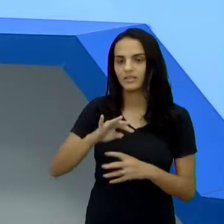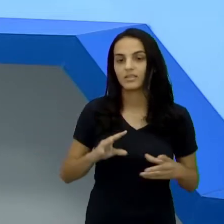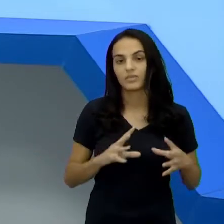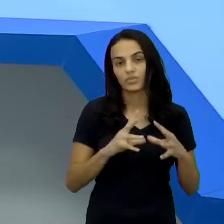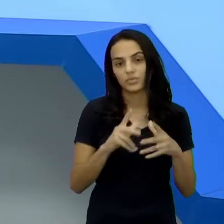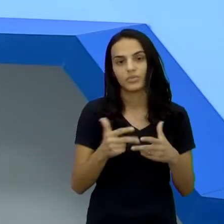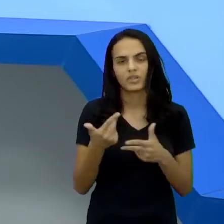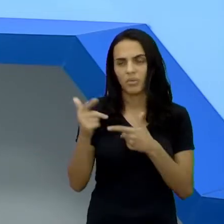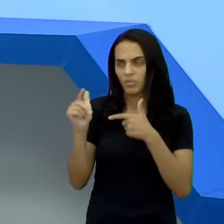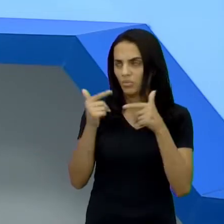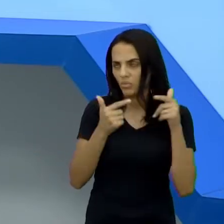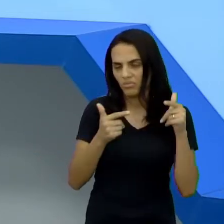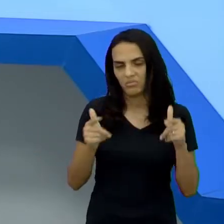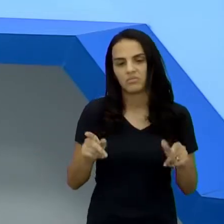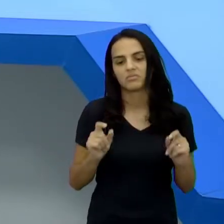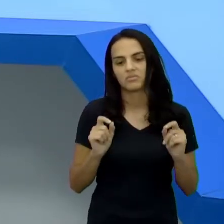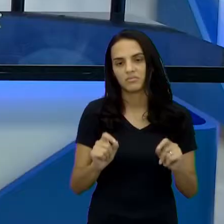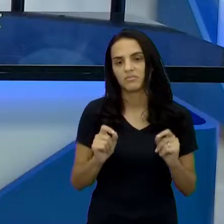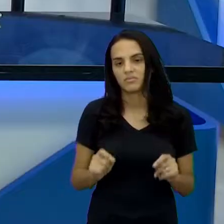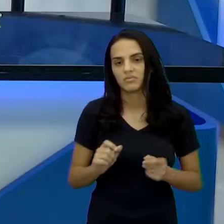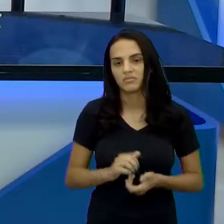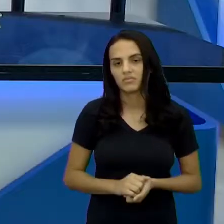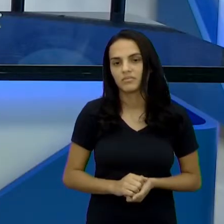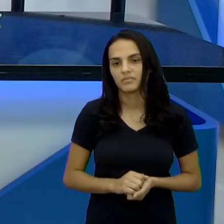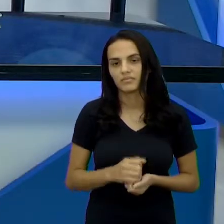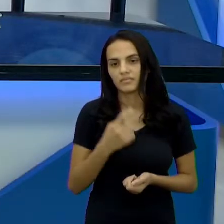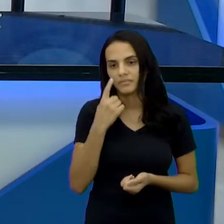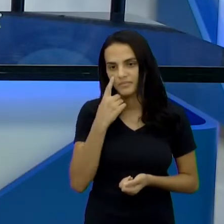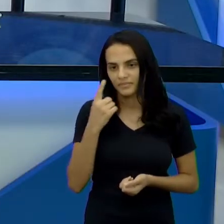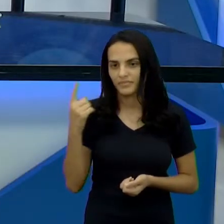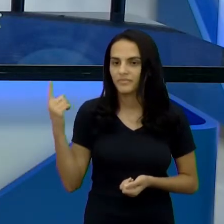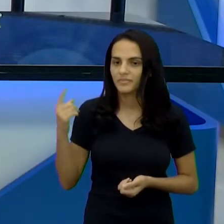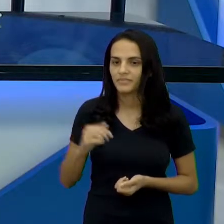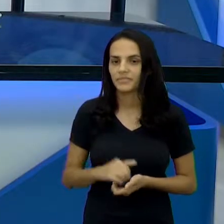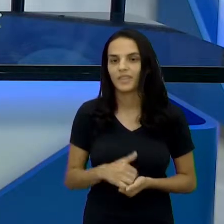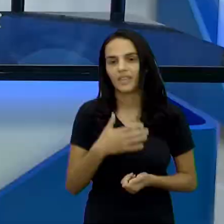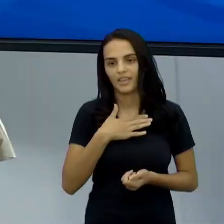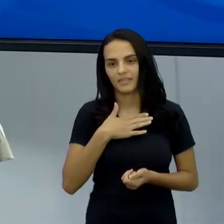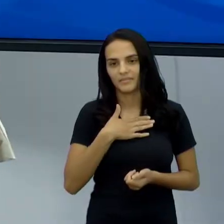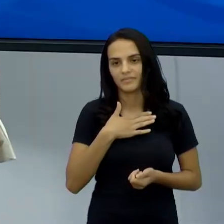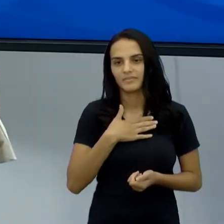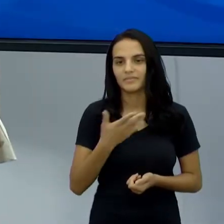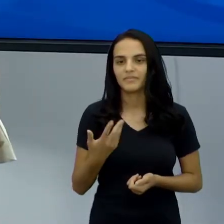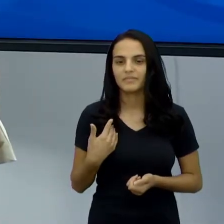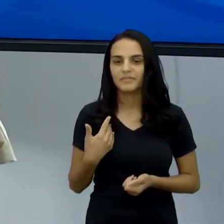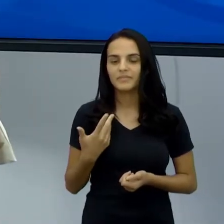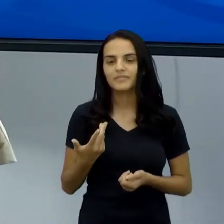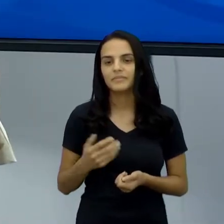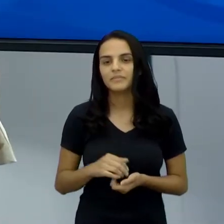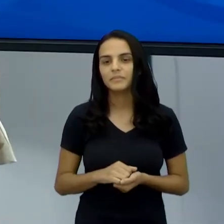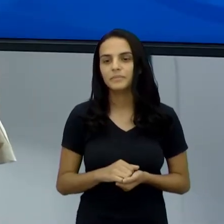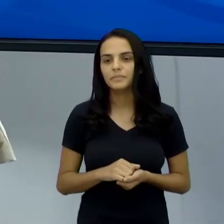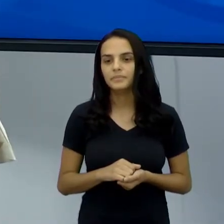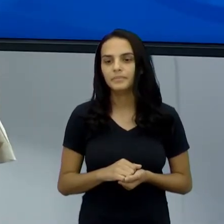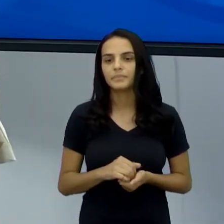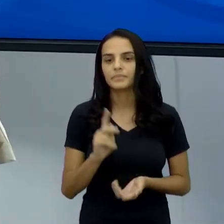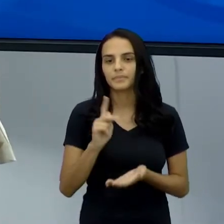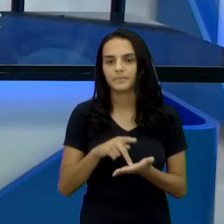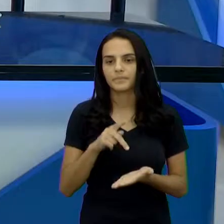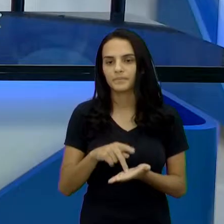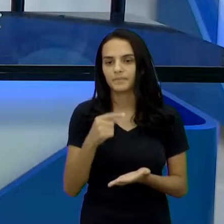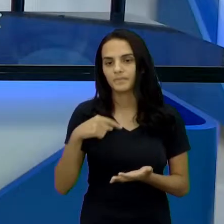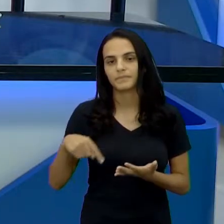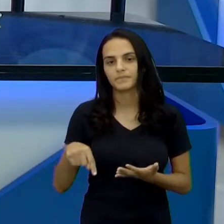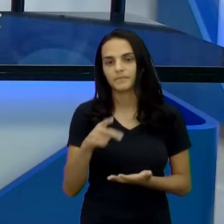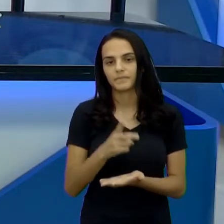enfim, muitas outras coisas, que é Juliana Vilas Boas Carpe. Mas não falo do universo não, que eu tenho medo dos ETs. É verdade. Então a gente se mantém